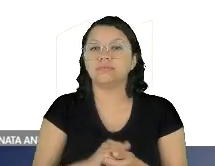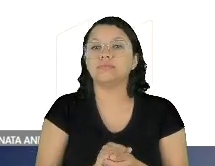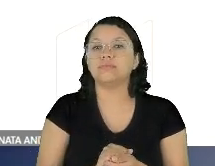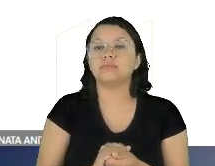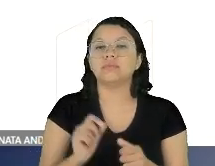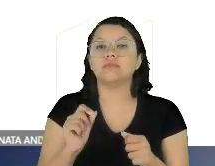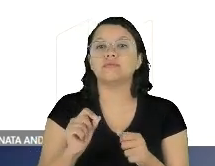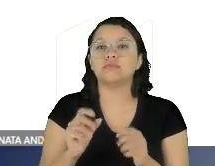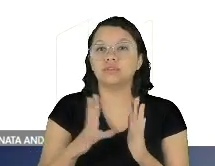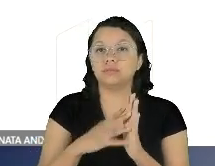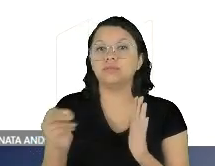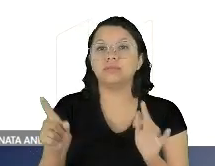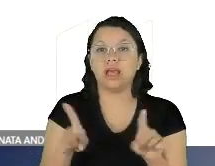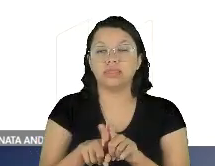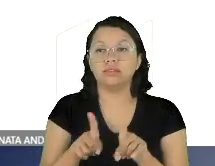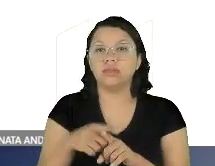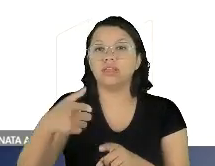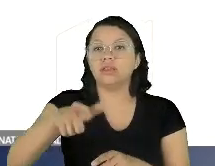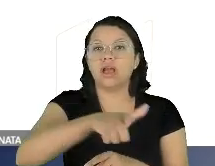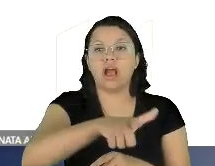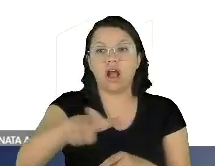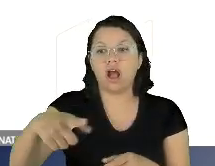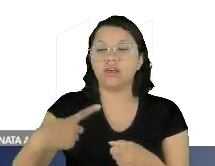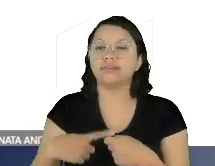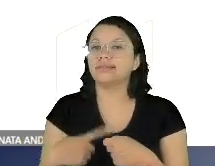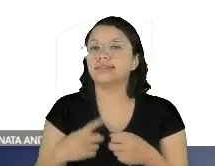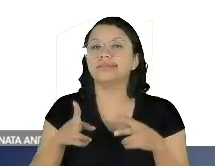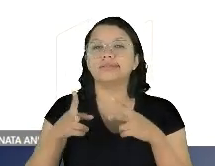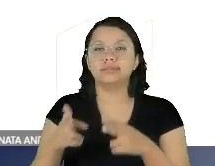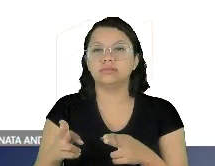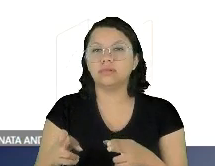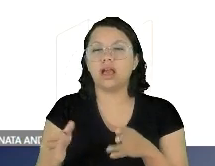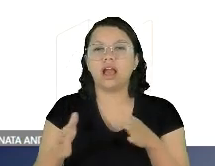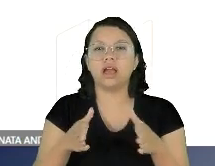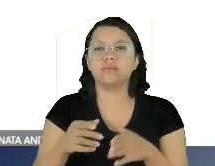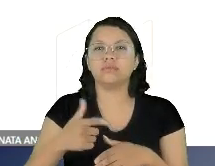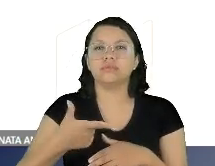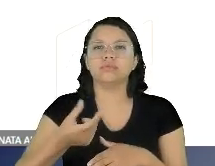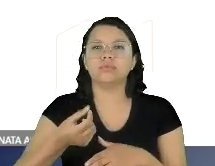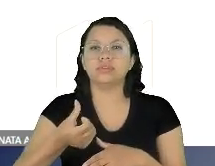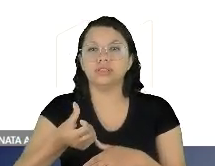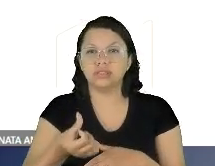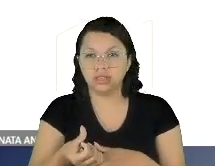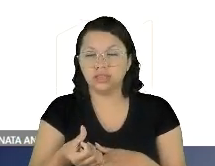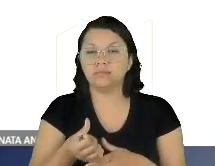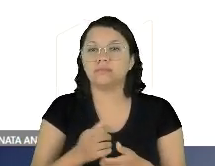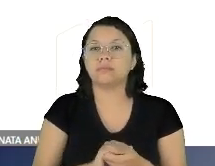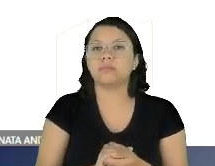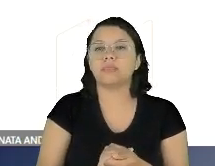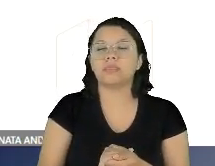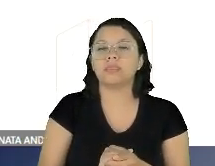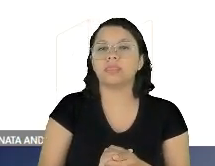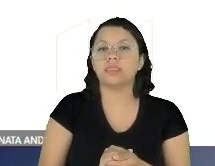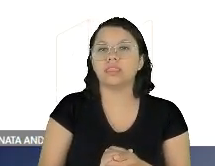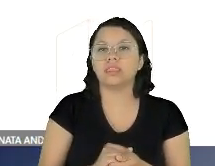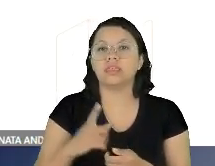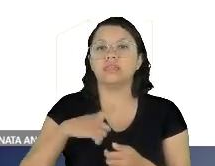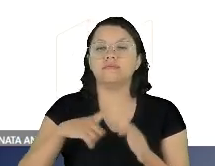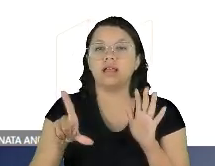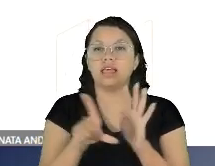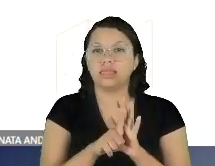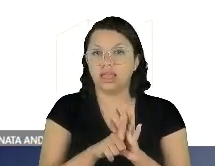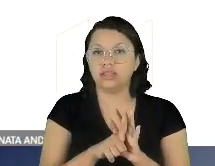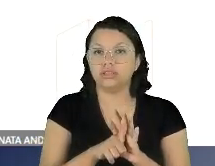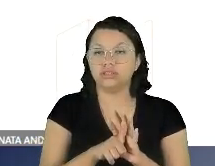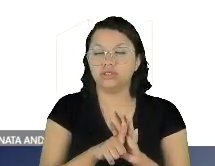e Contagem. Na mesma época, em 2016, Porto Alegre trouxe uma lei estadual que obrigou a reserva